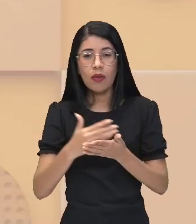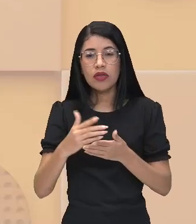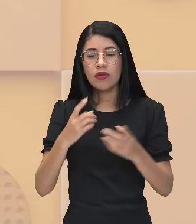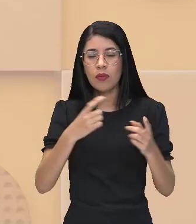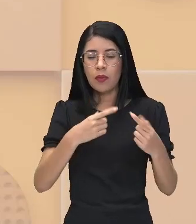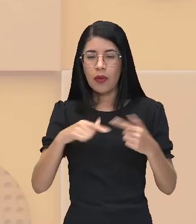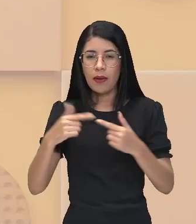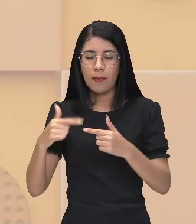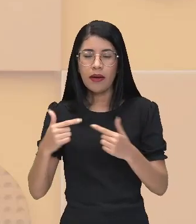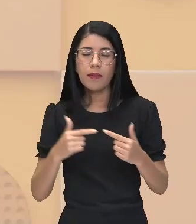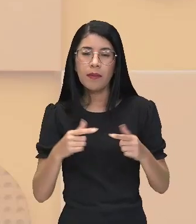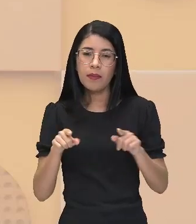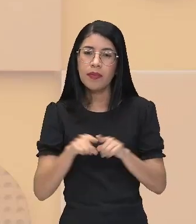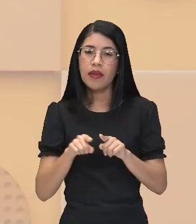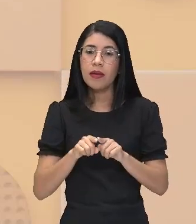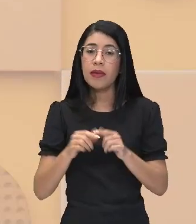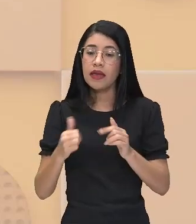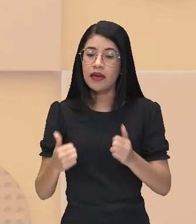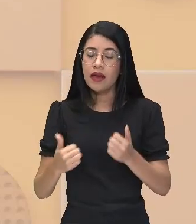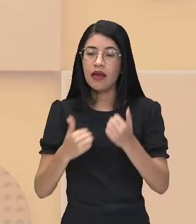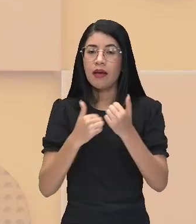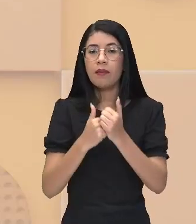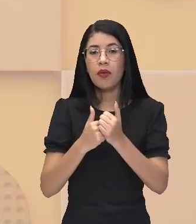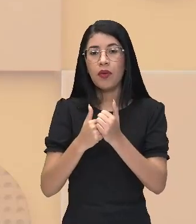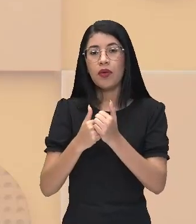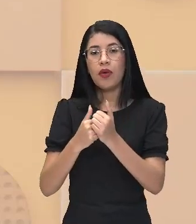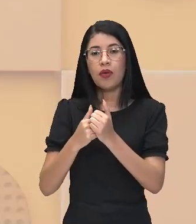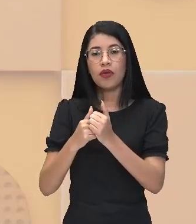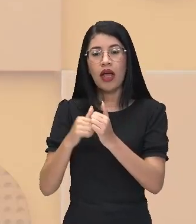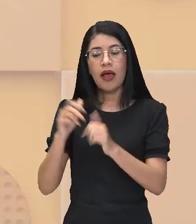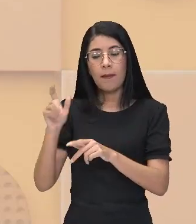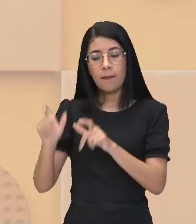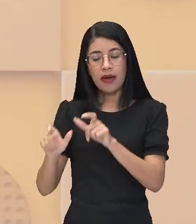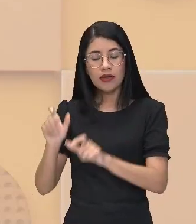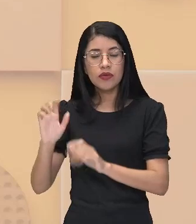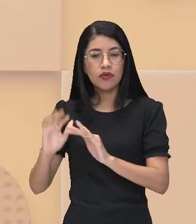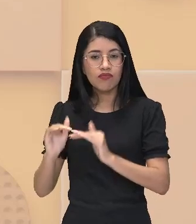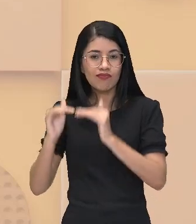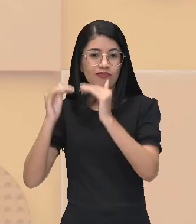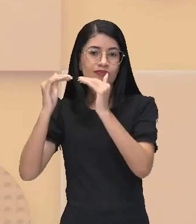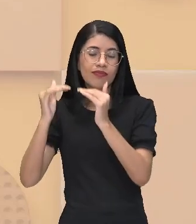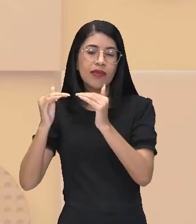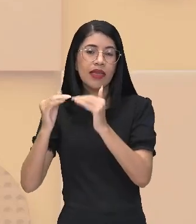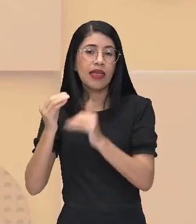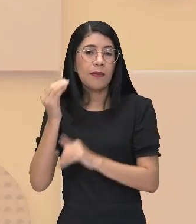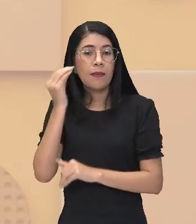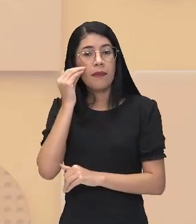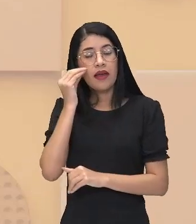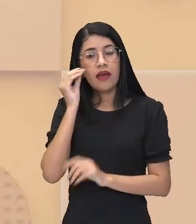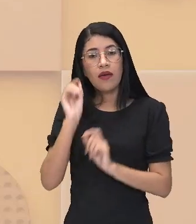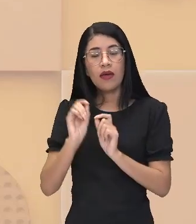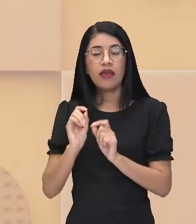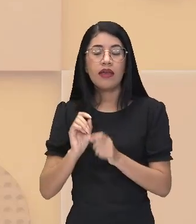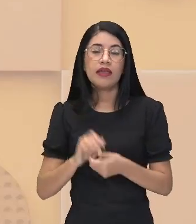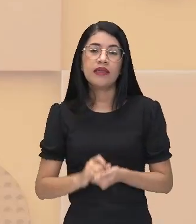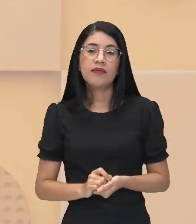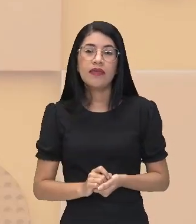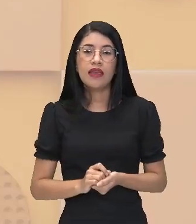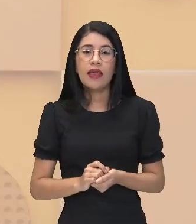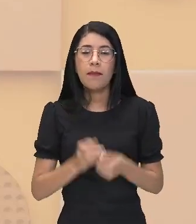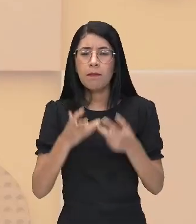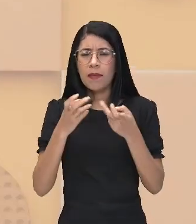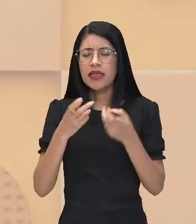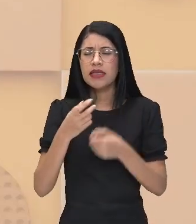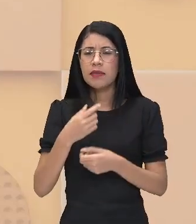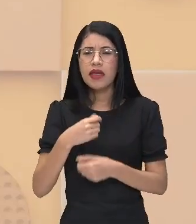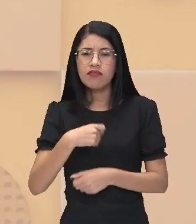ser apoiado por parte da nobreza portuguesa que via nos sucessos da Espanha